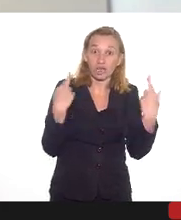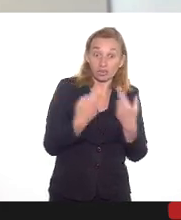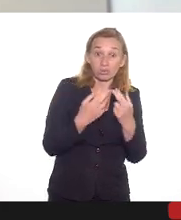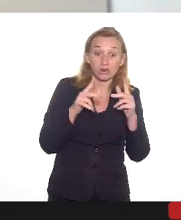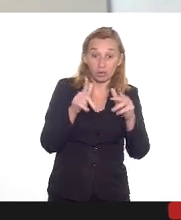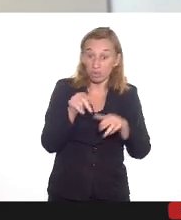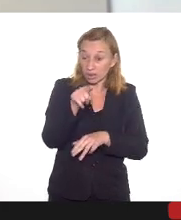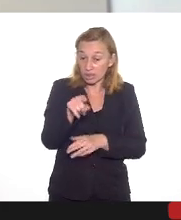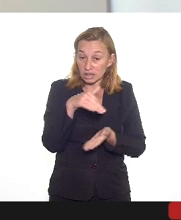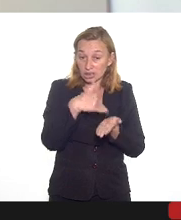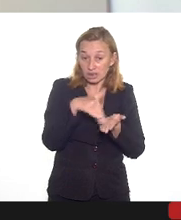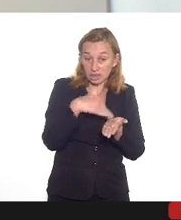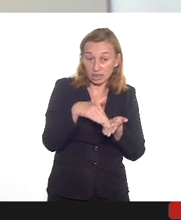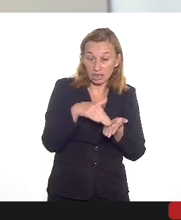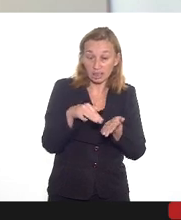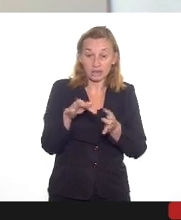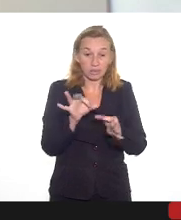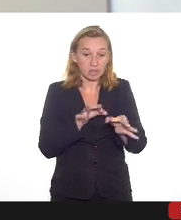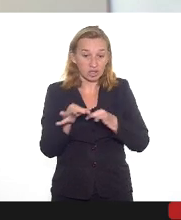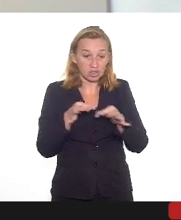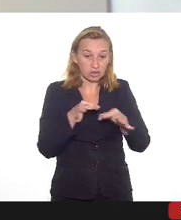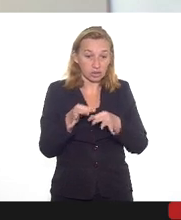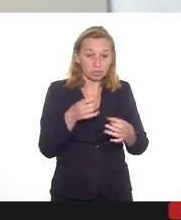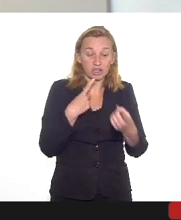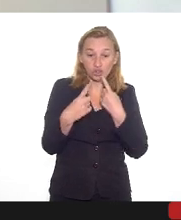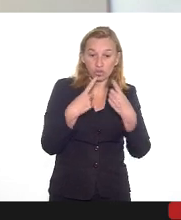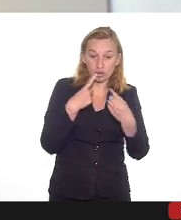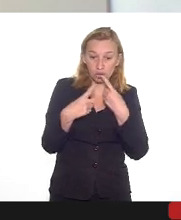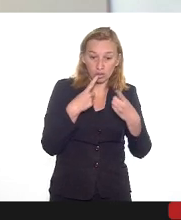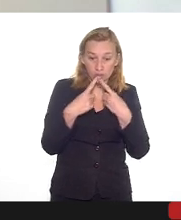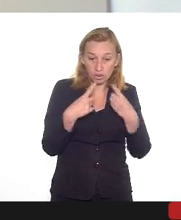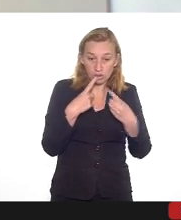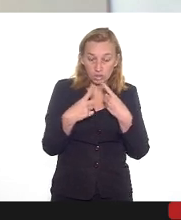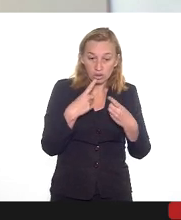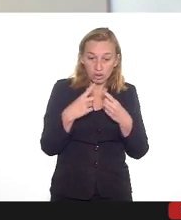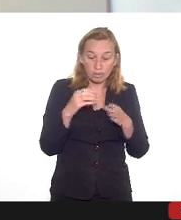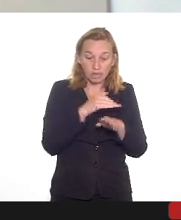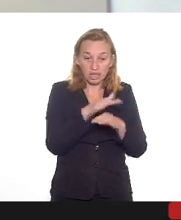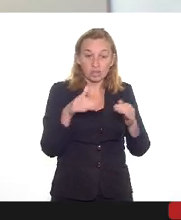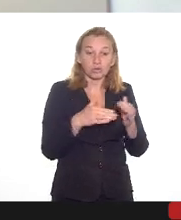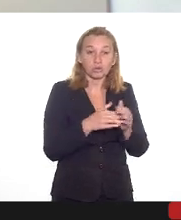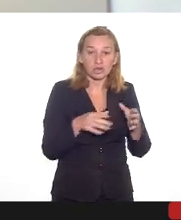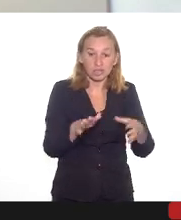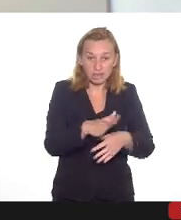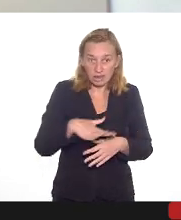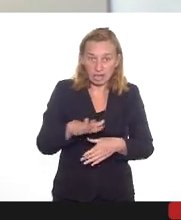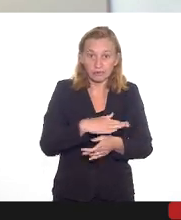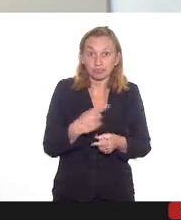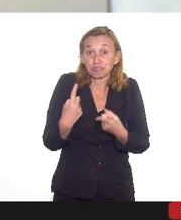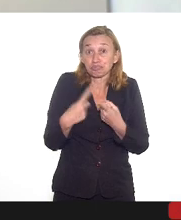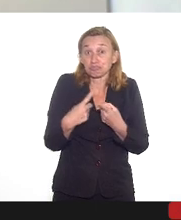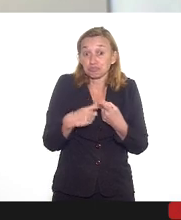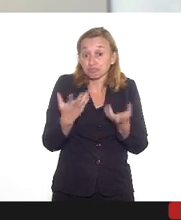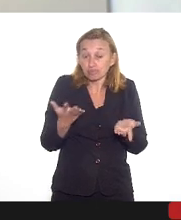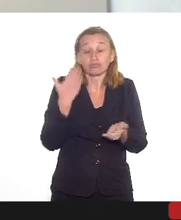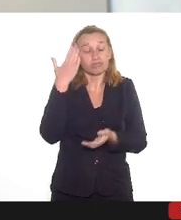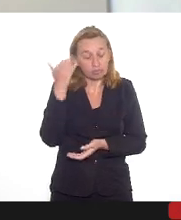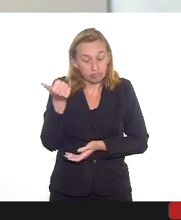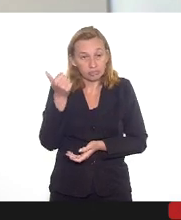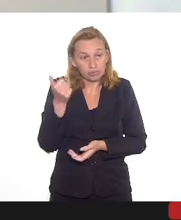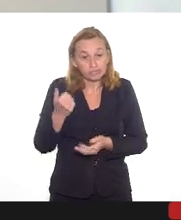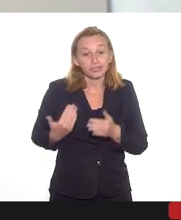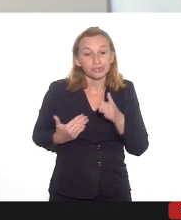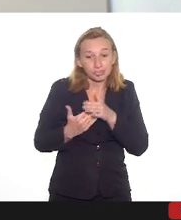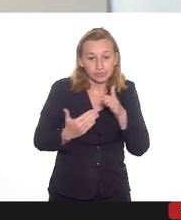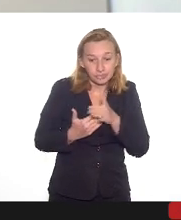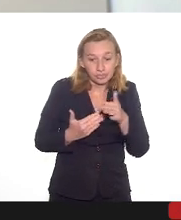de Fazenda, de Planejamento, para debater uma política de recomposição para todos os setores, porque sabemos dos